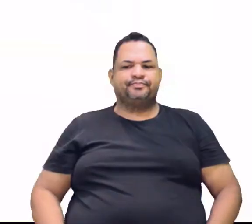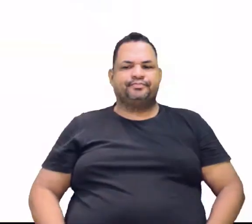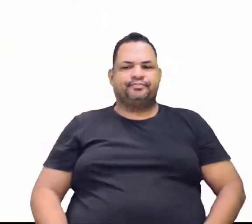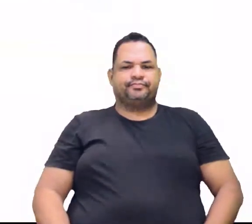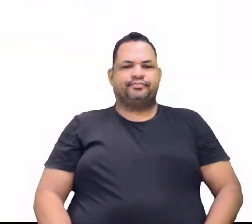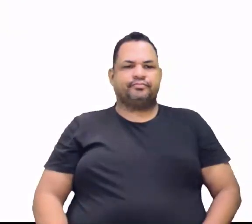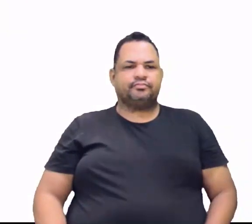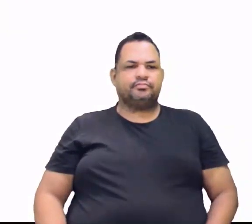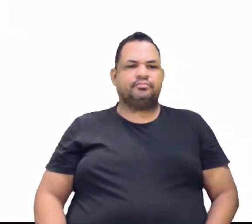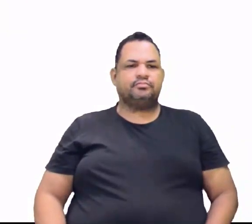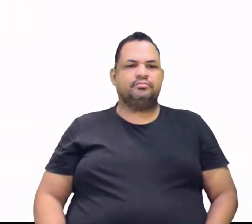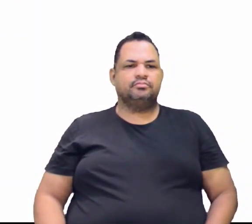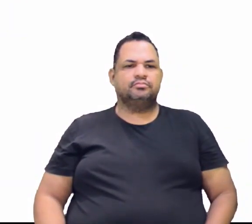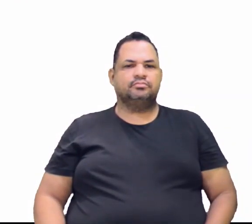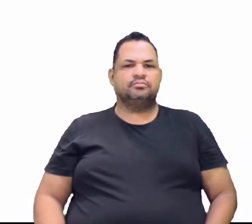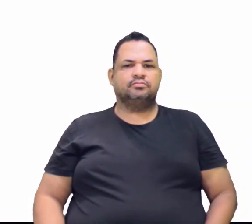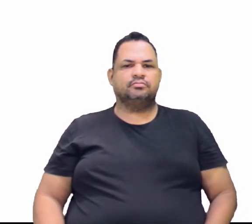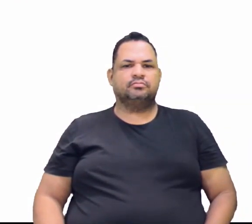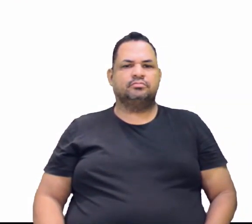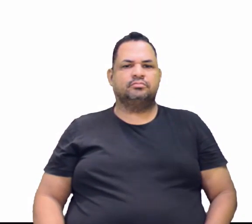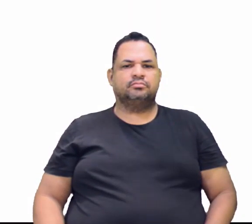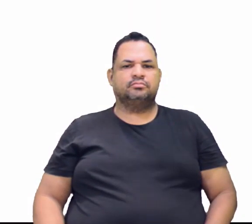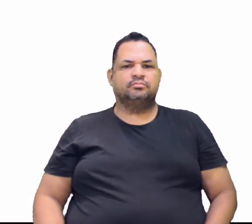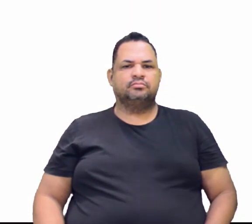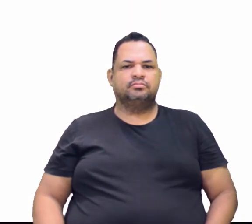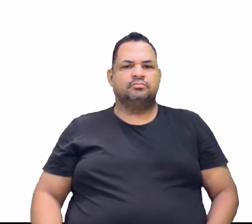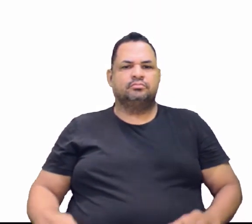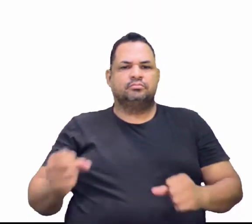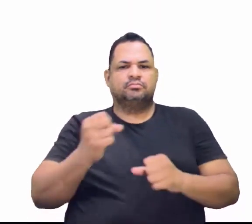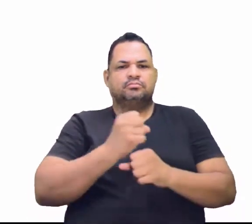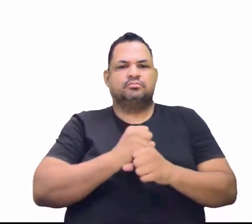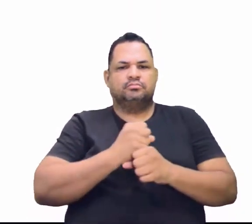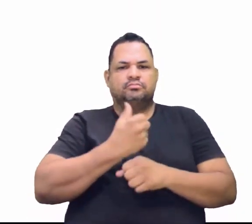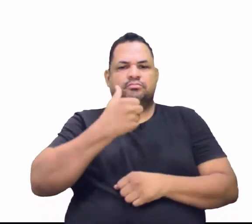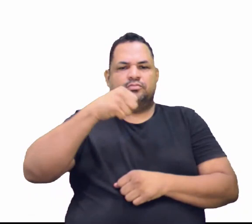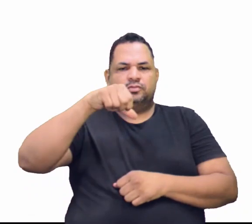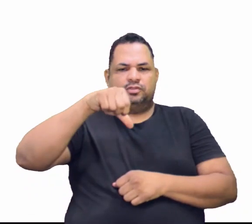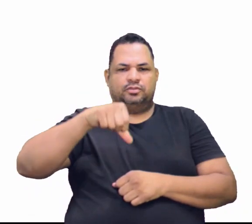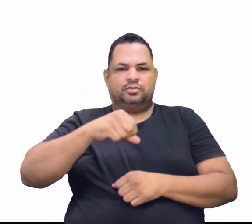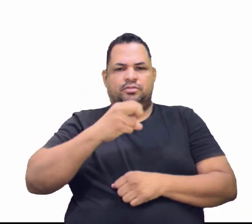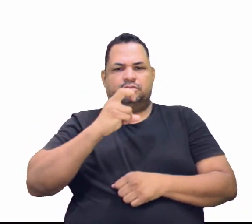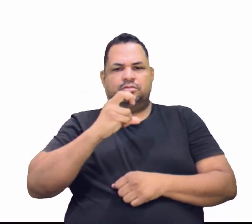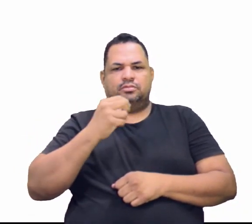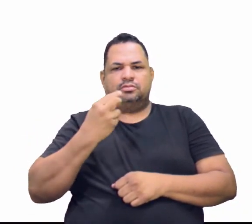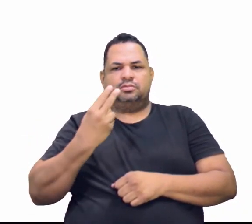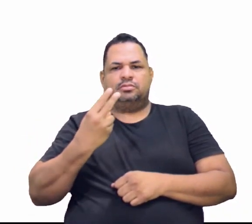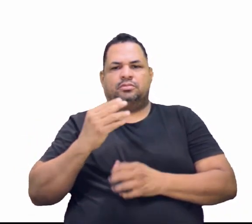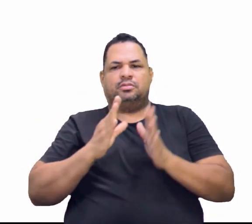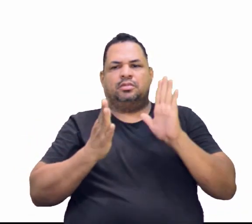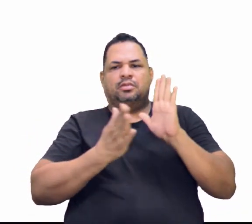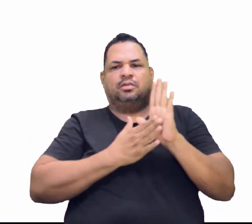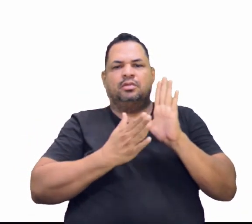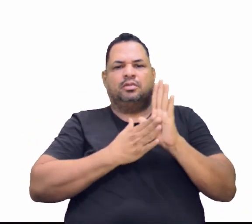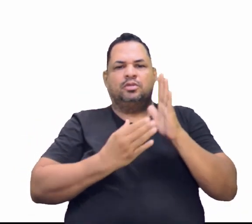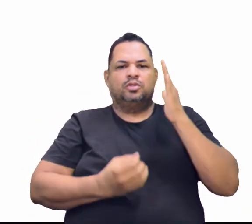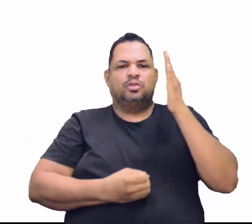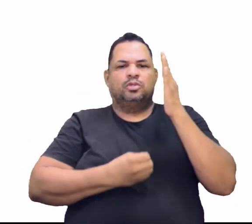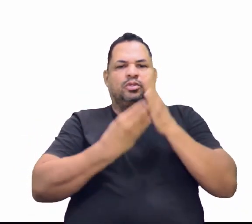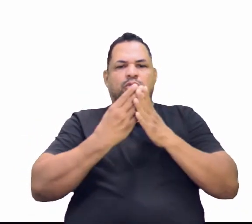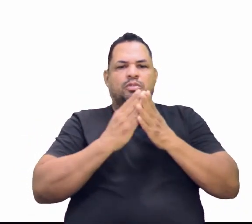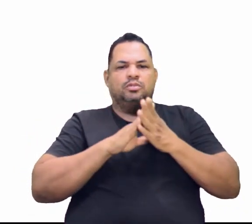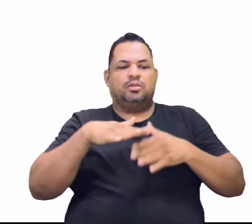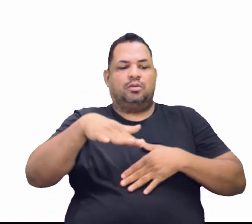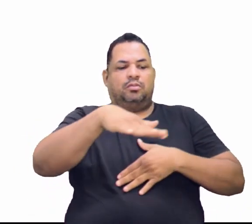lá. Olha aí ele aí. Em 1952, ele vai propor a criação